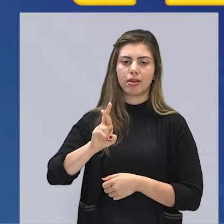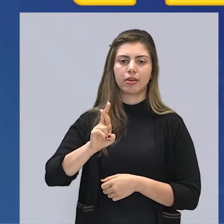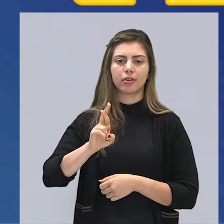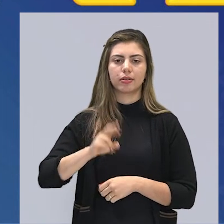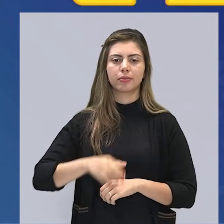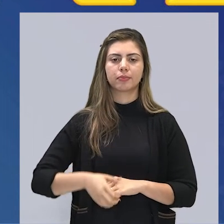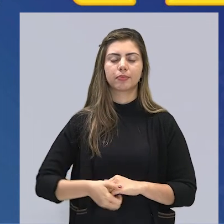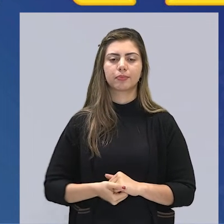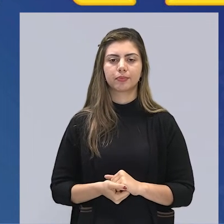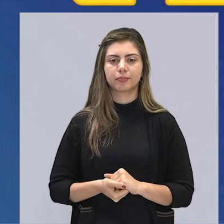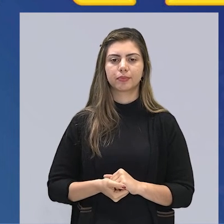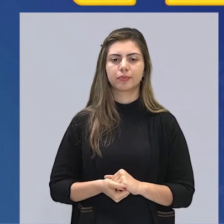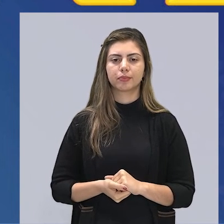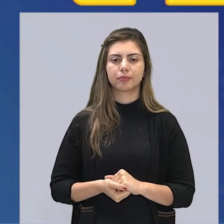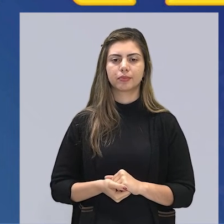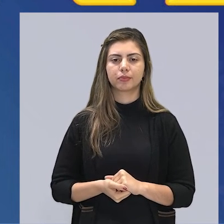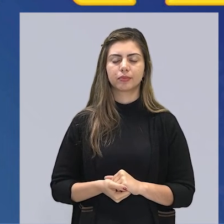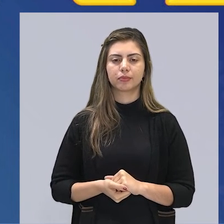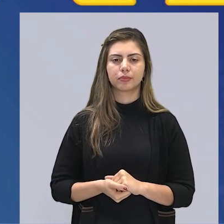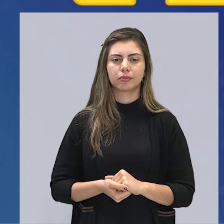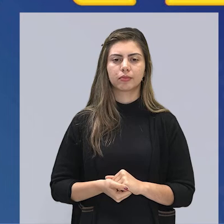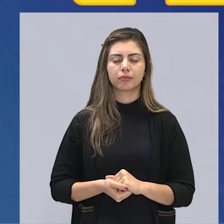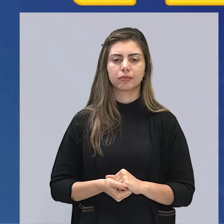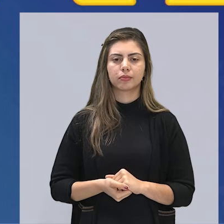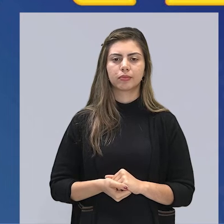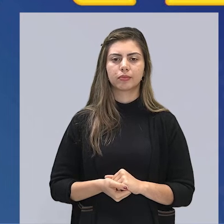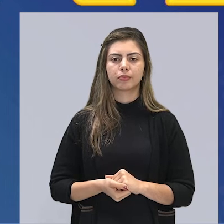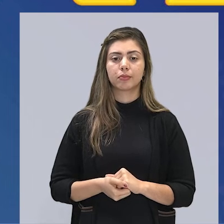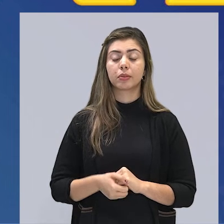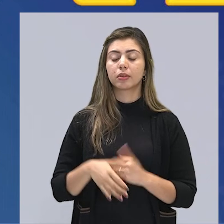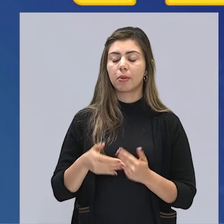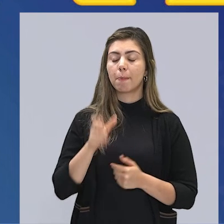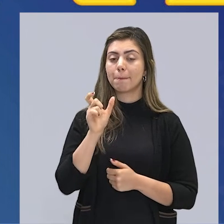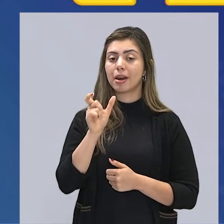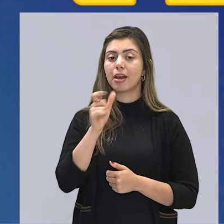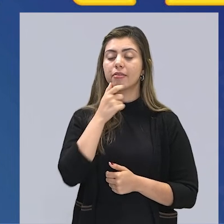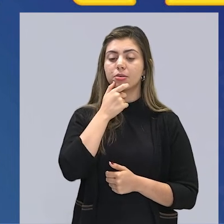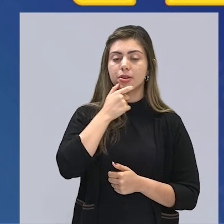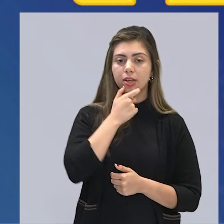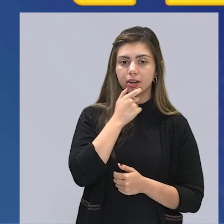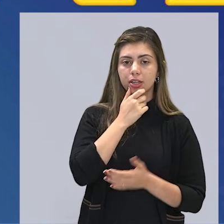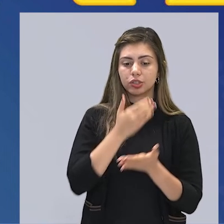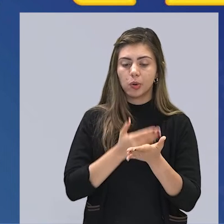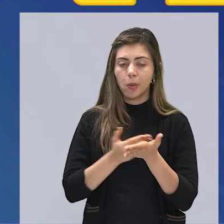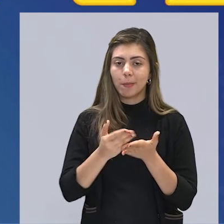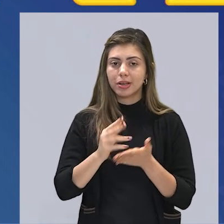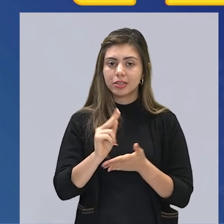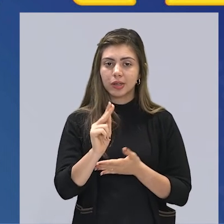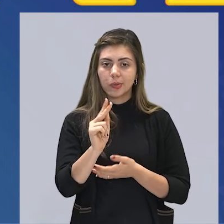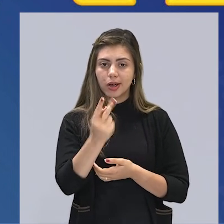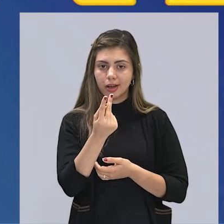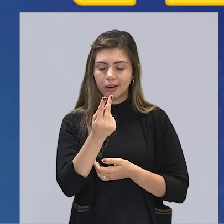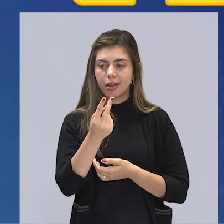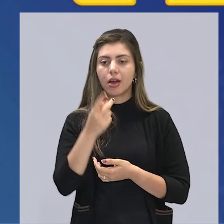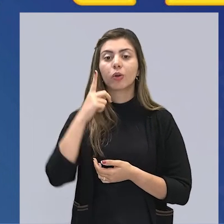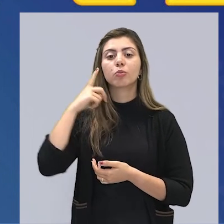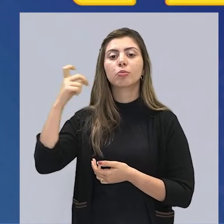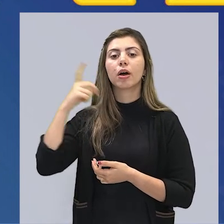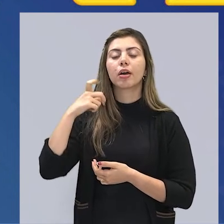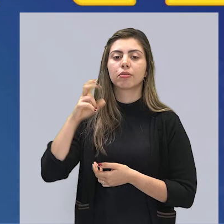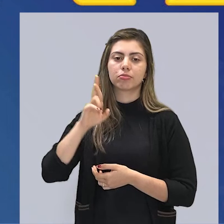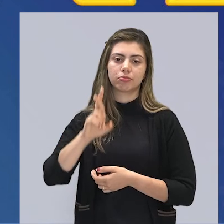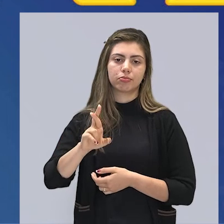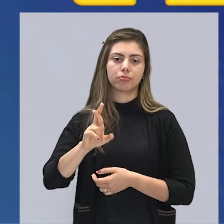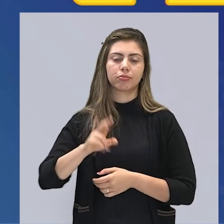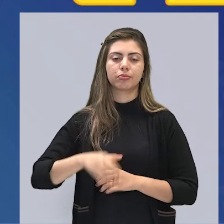Help. Tá certo? Tem som de R. Help. Palavras em língua inglesa com a inicial H vai ter som